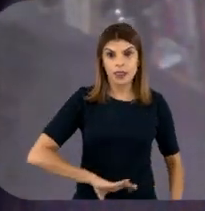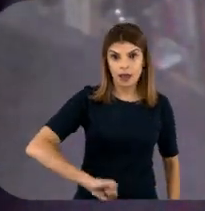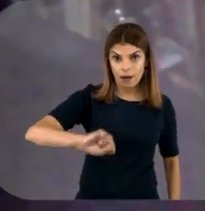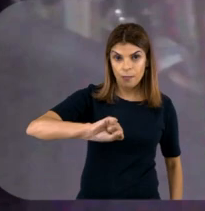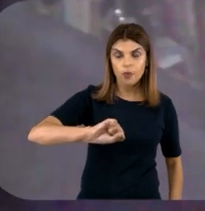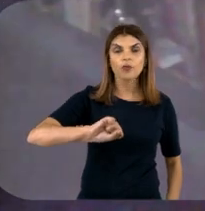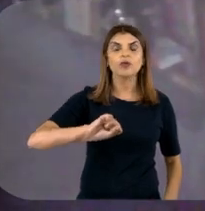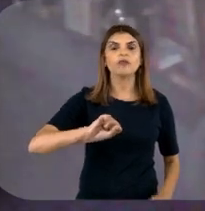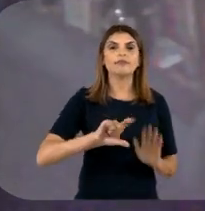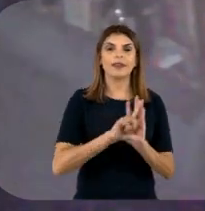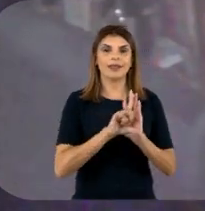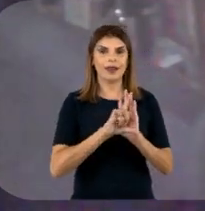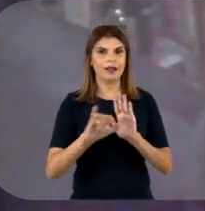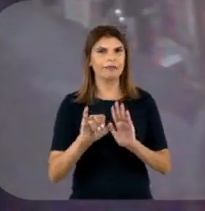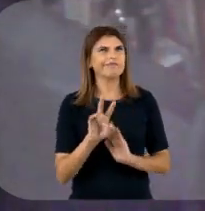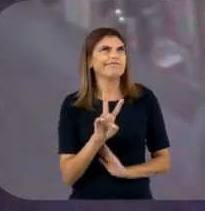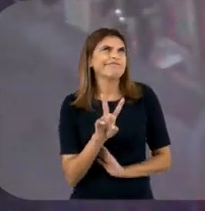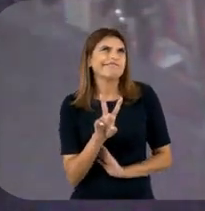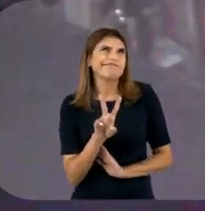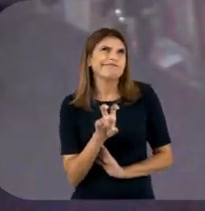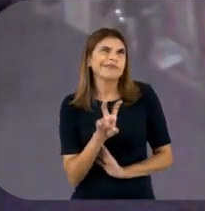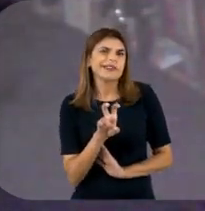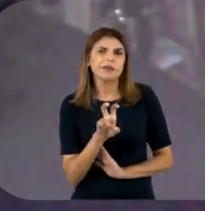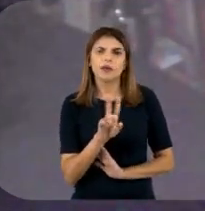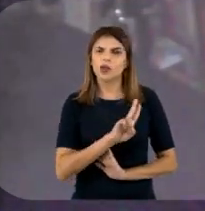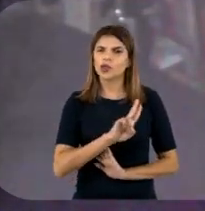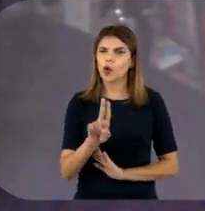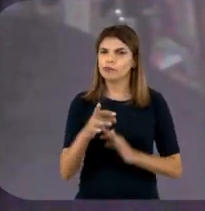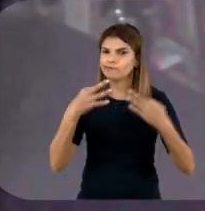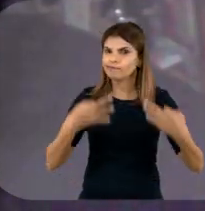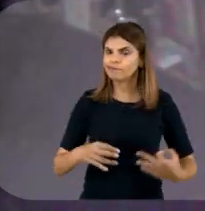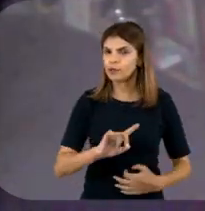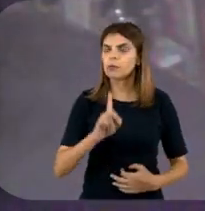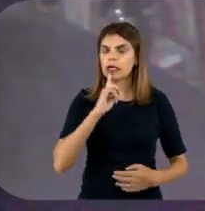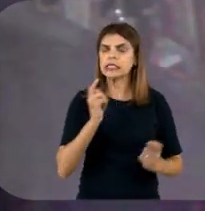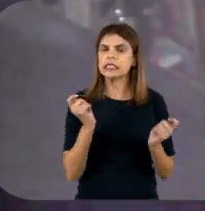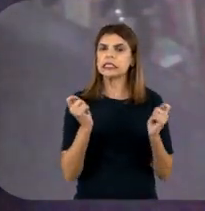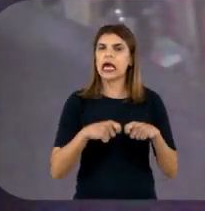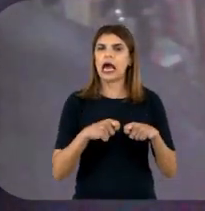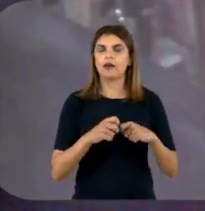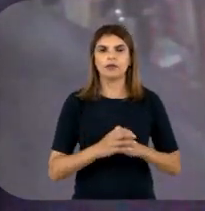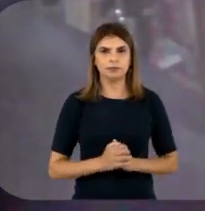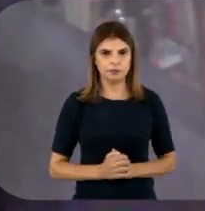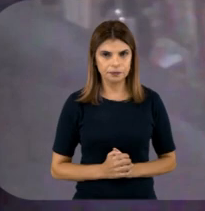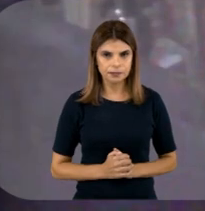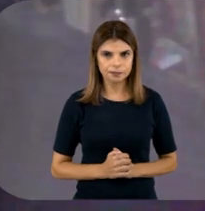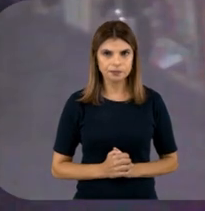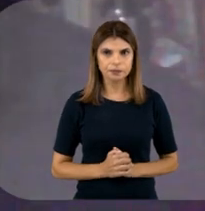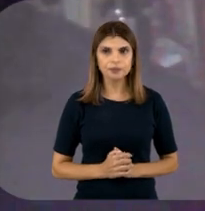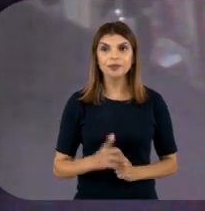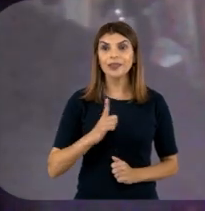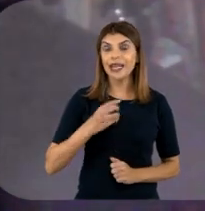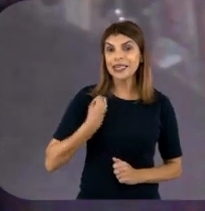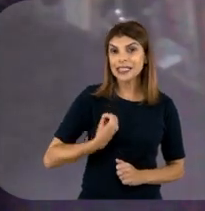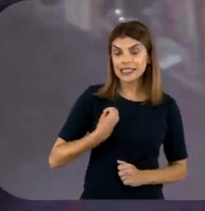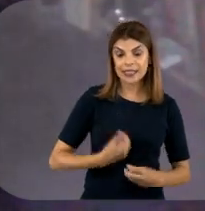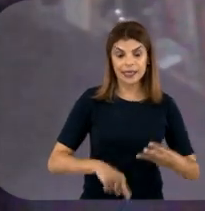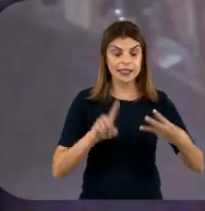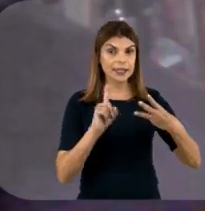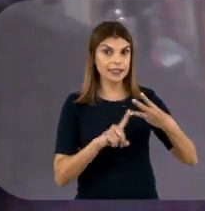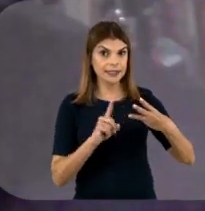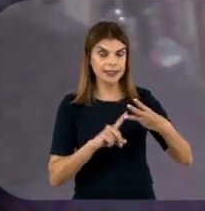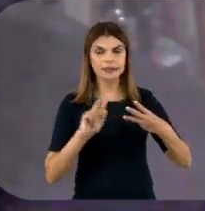aborto legal. O nome não é bem adequado, mas serve muito bem para aquilo que nós estamos dizendo. Muito bem. Existe uma